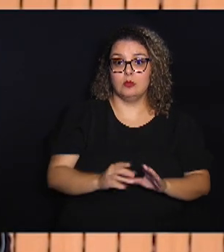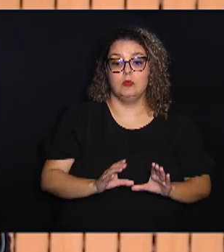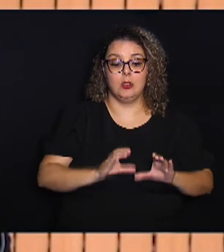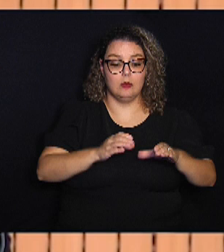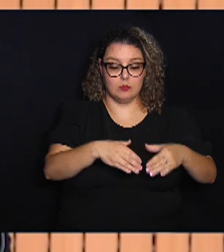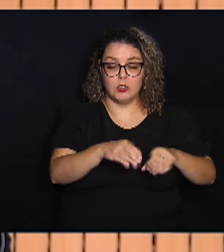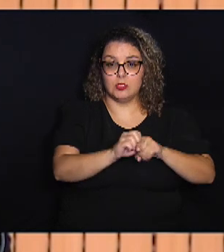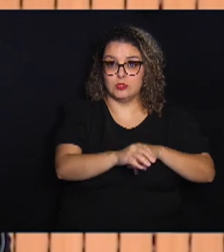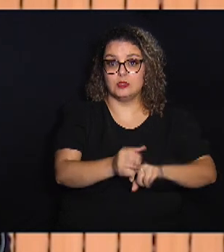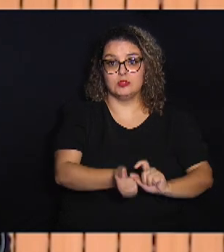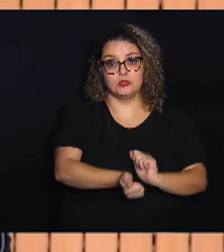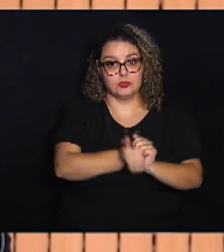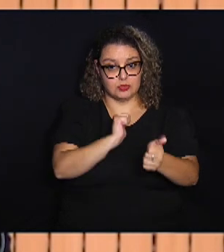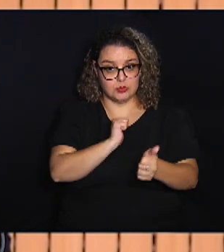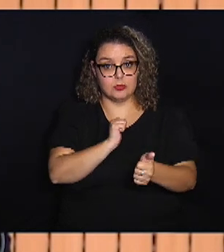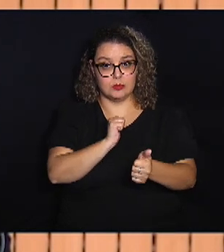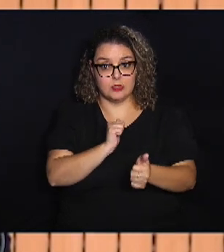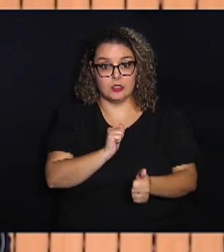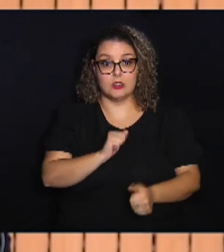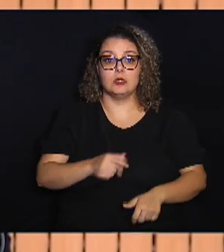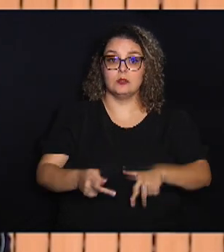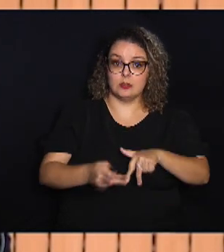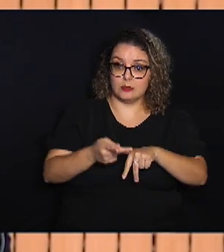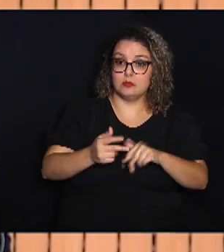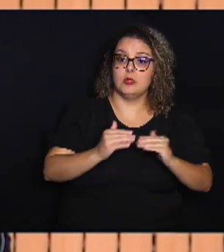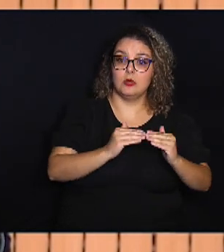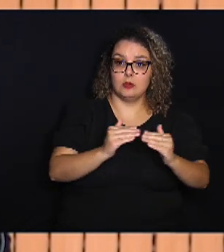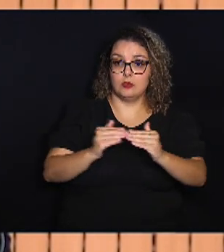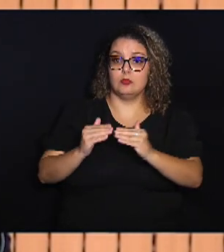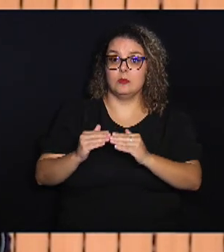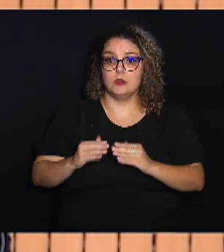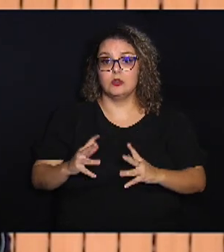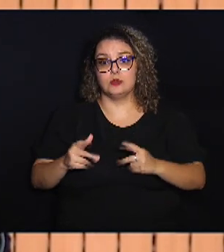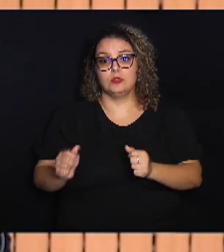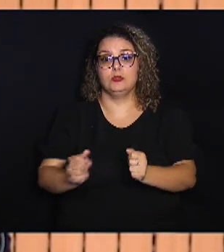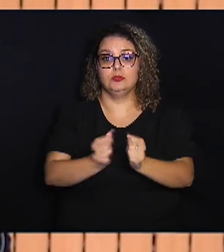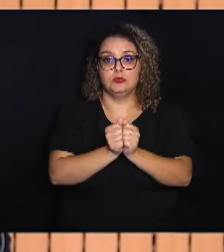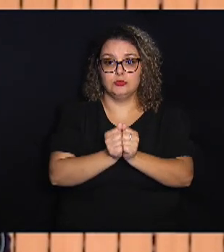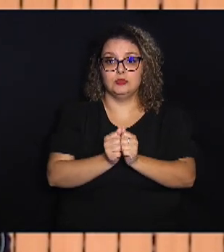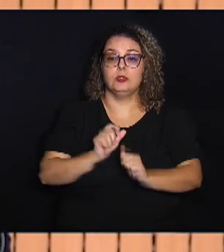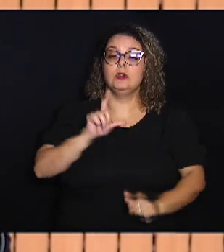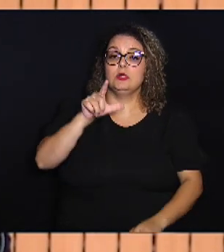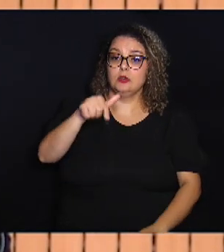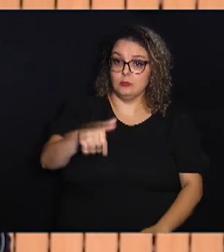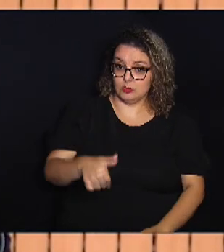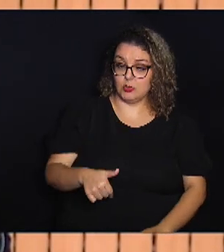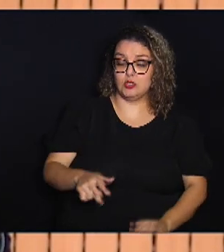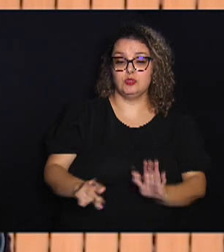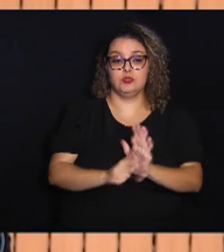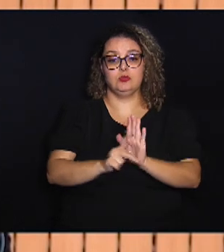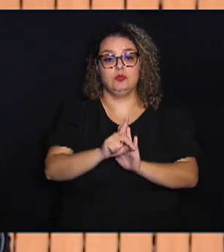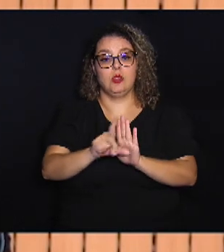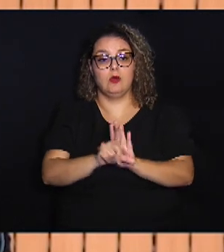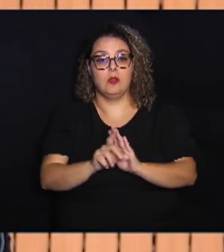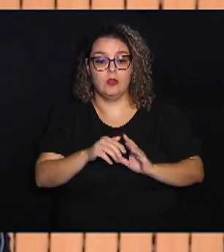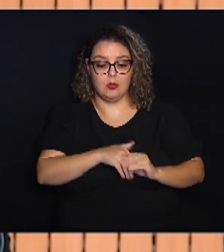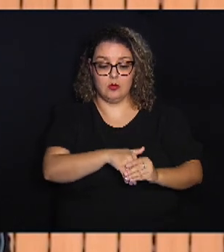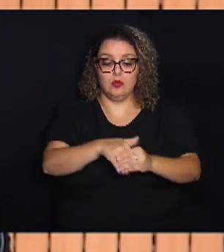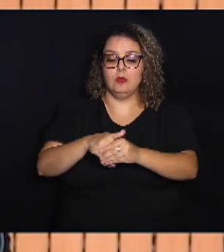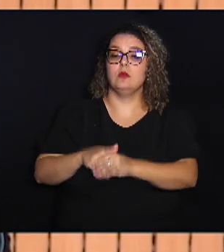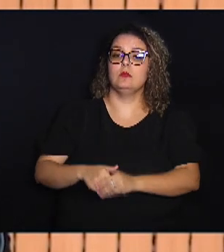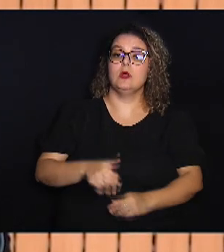de Educação e Esporte, que deram um parecer favorável por unanimidade. Depois, o projeto de lei foi votado durante